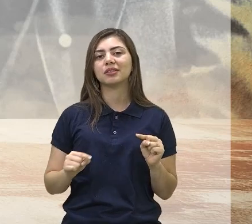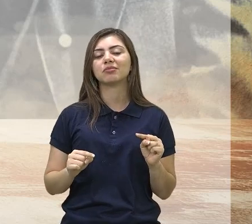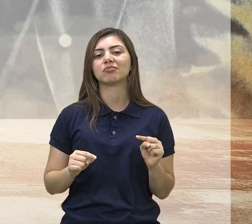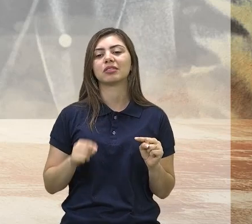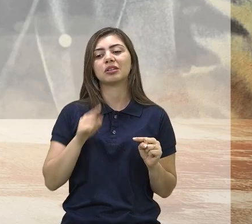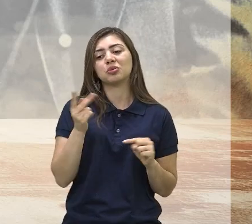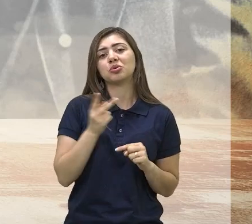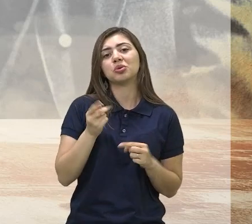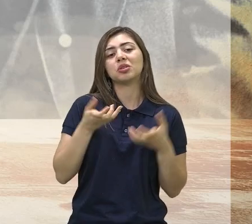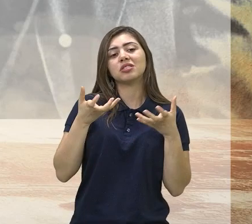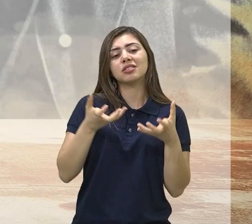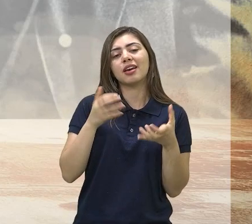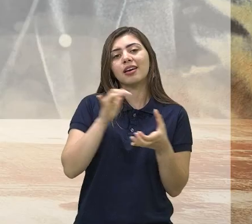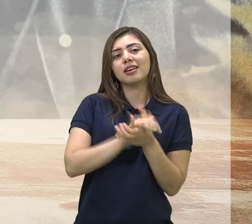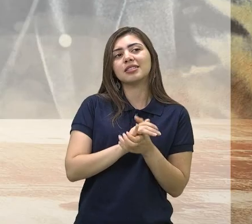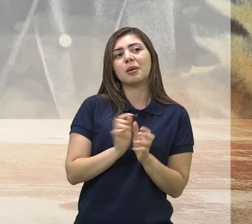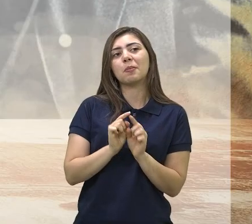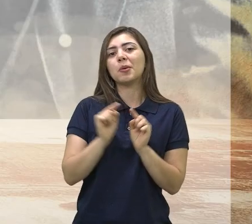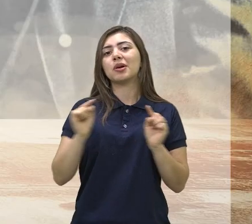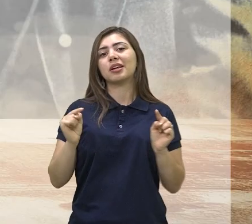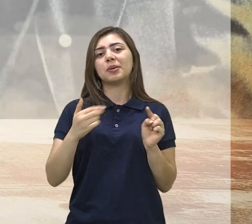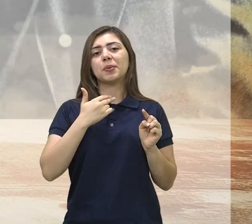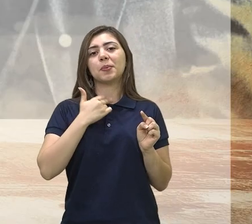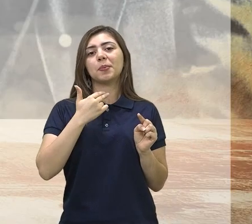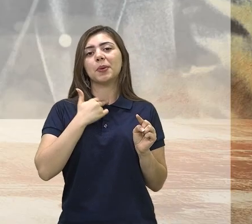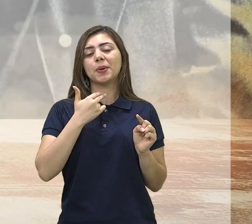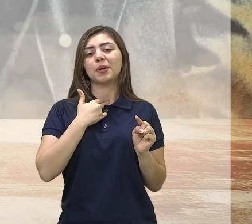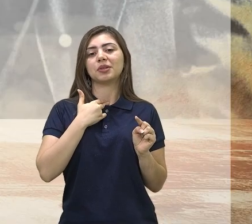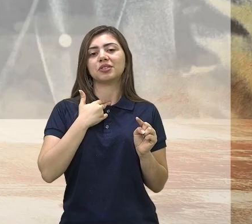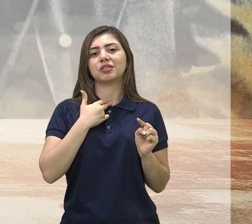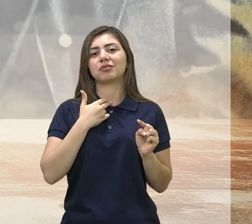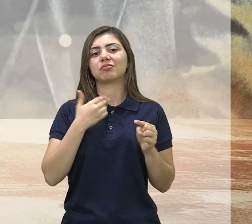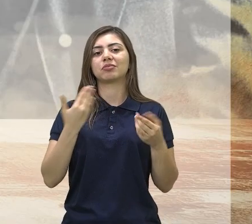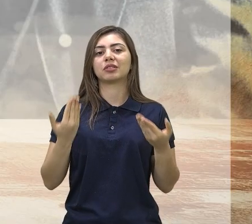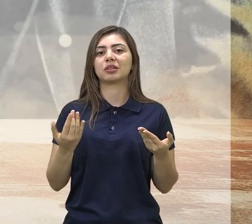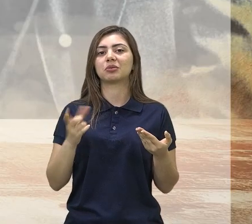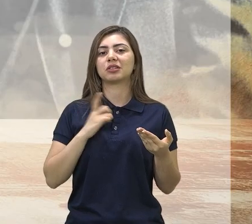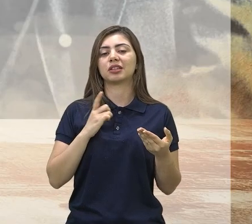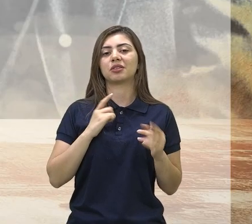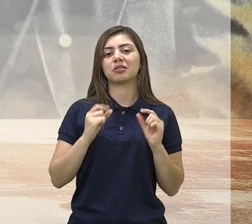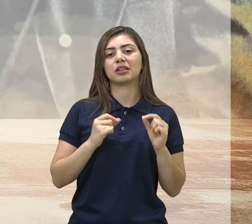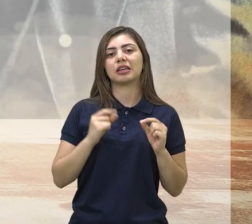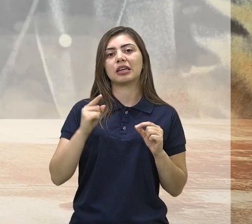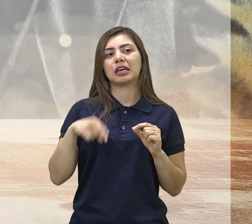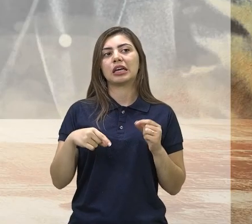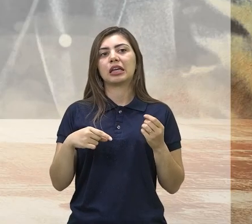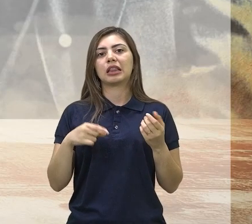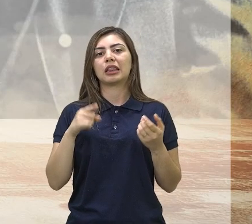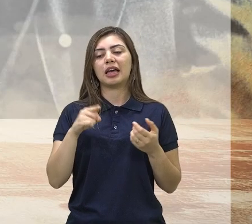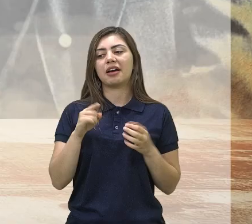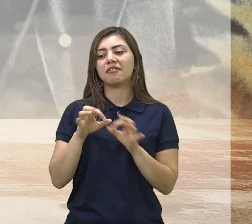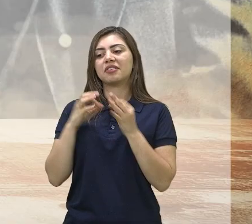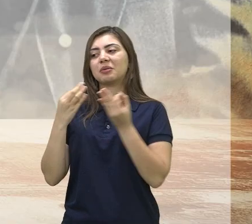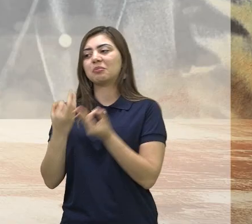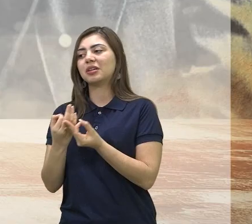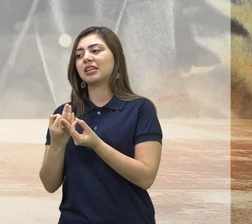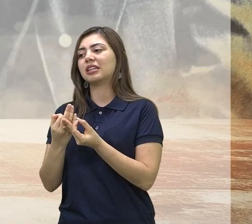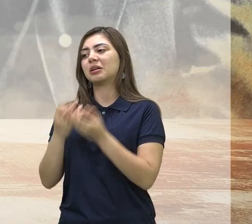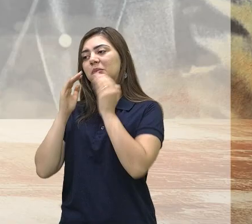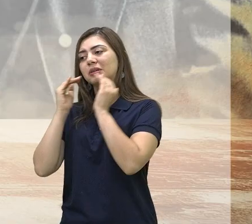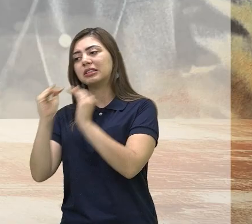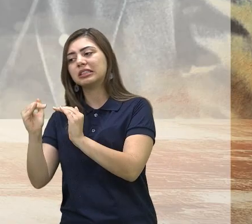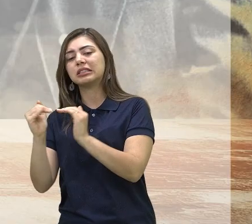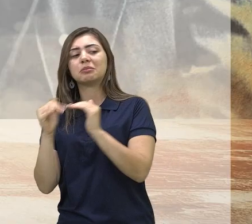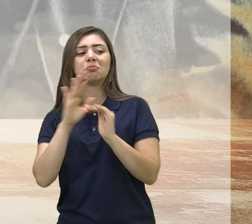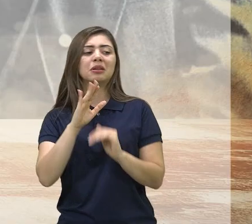eles querem, mas é impossível. Tem a questão do conflito entre amor e o dever familiar. Eles se amam, mas